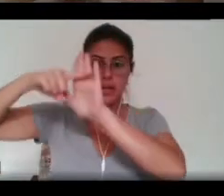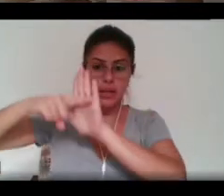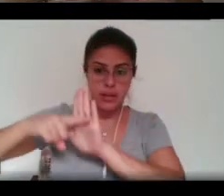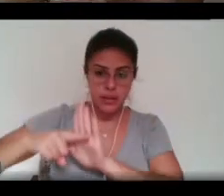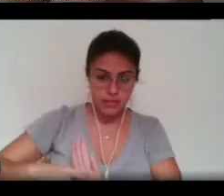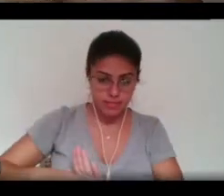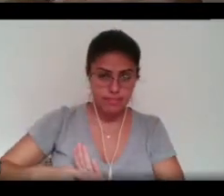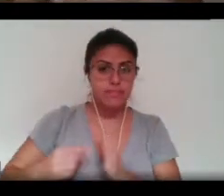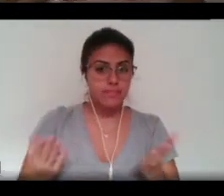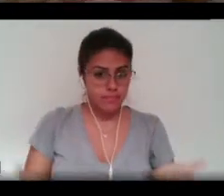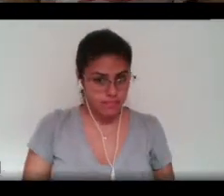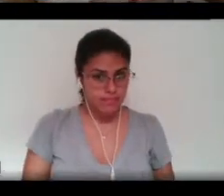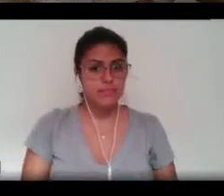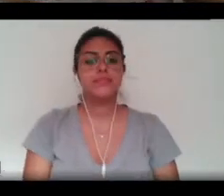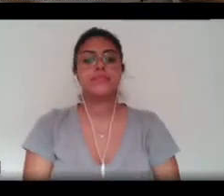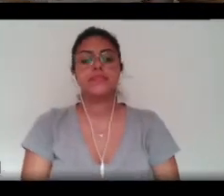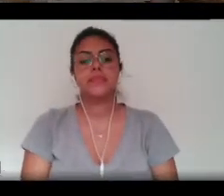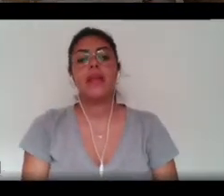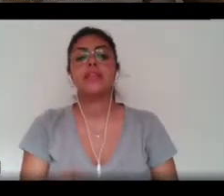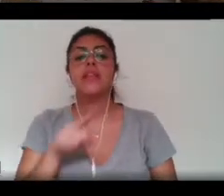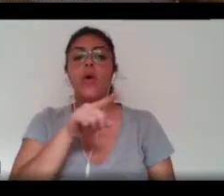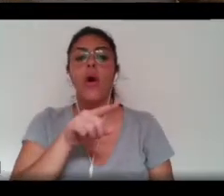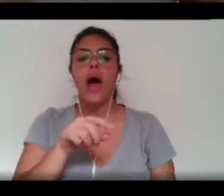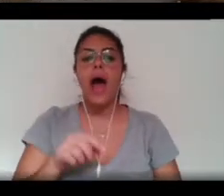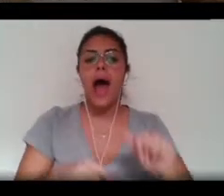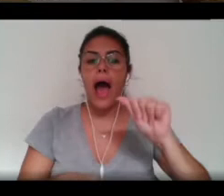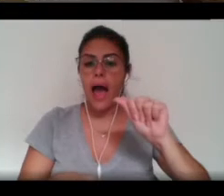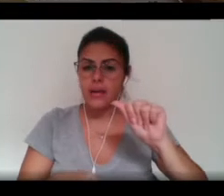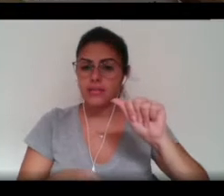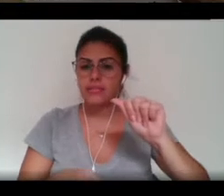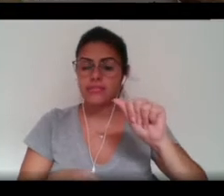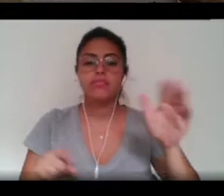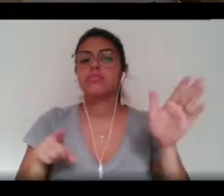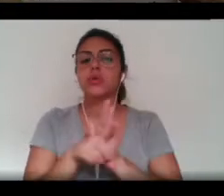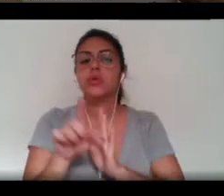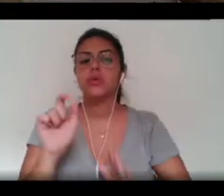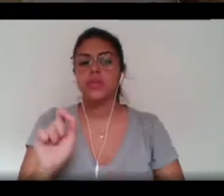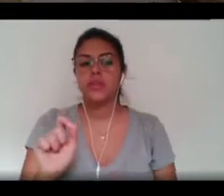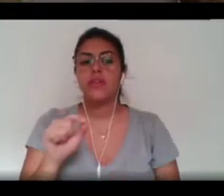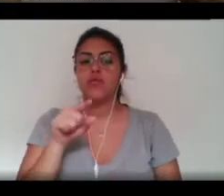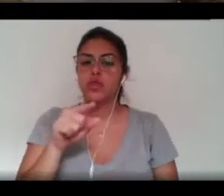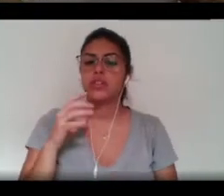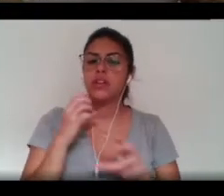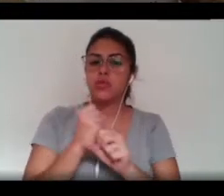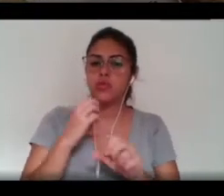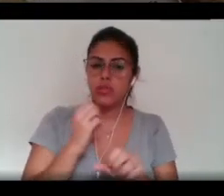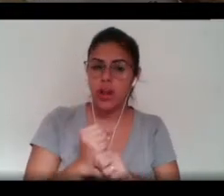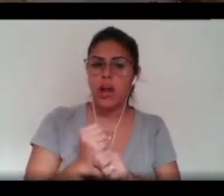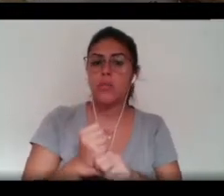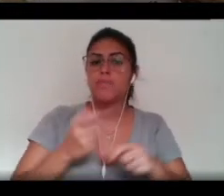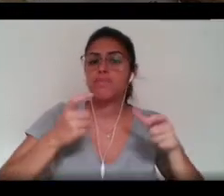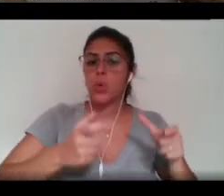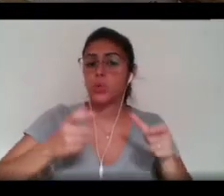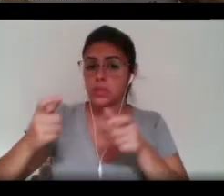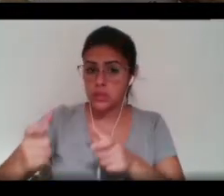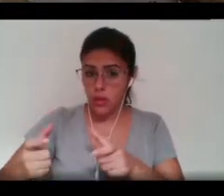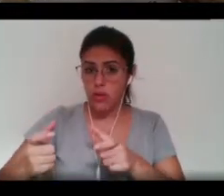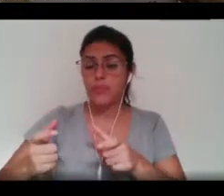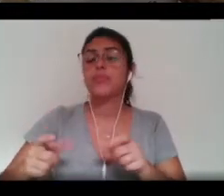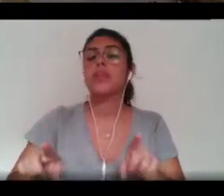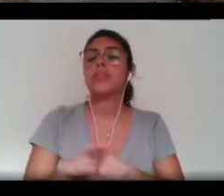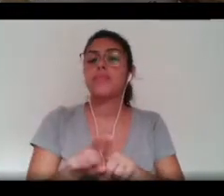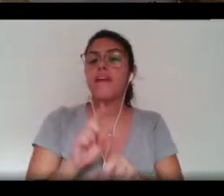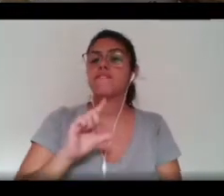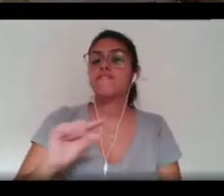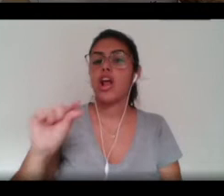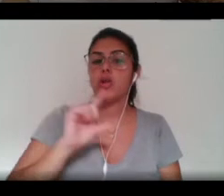cima para baixo. Pronto. Né? E aí, na letra A, ele pergunta: calcule a posição e a